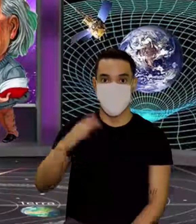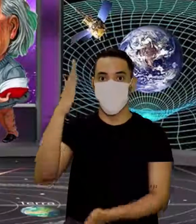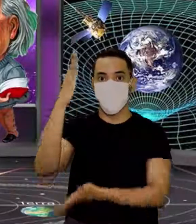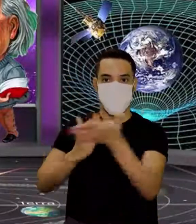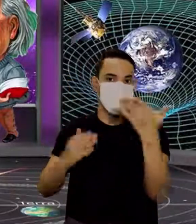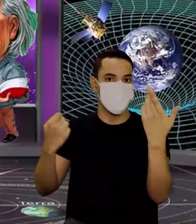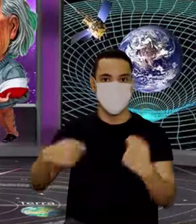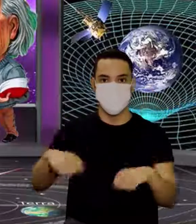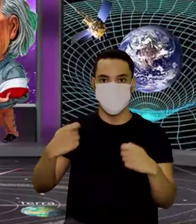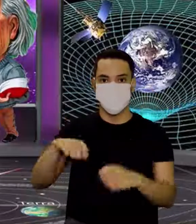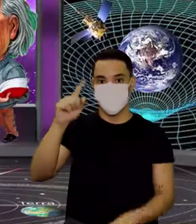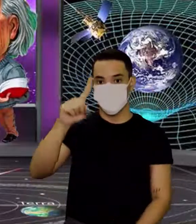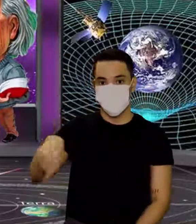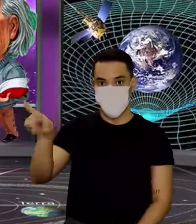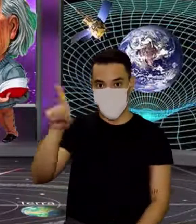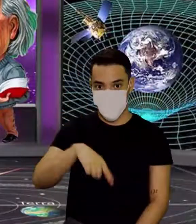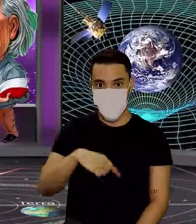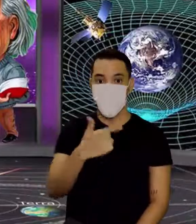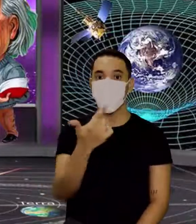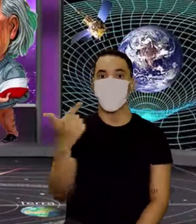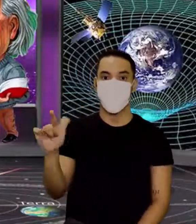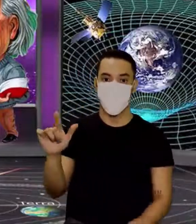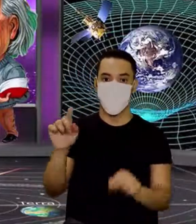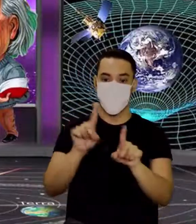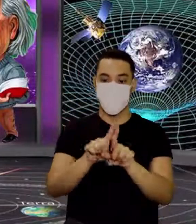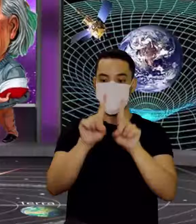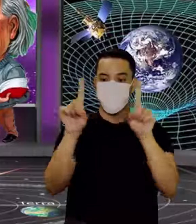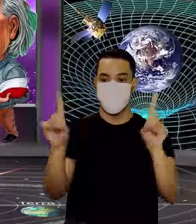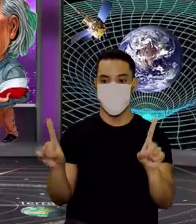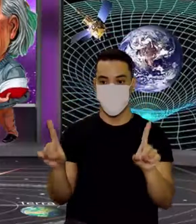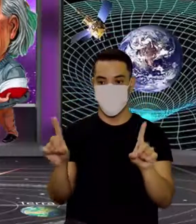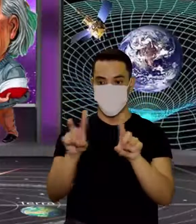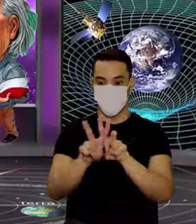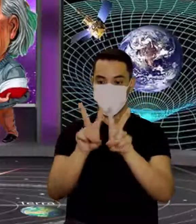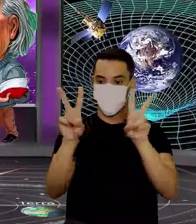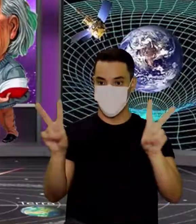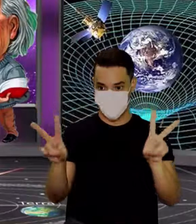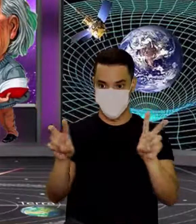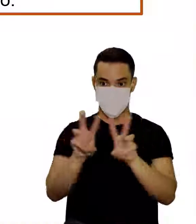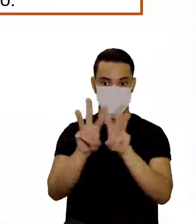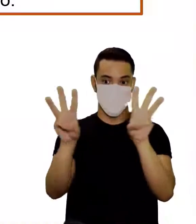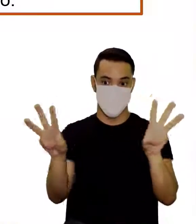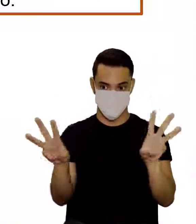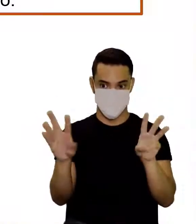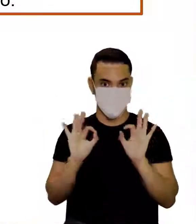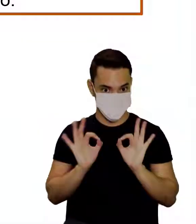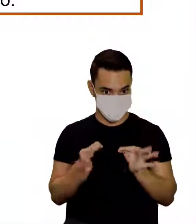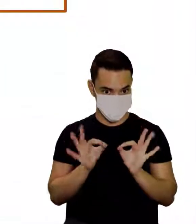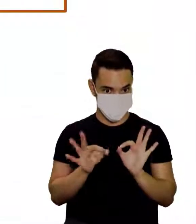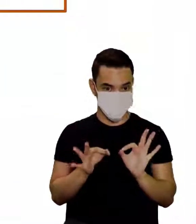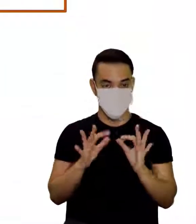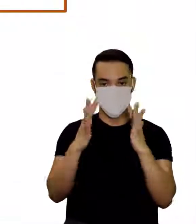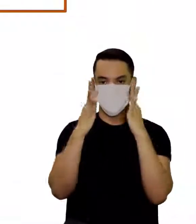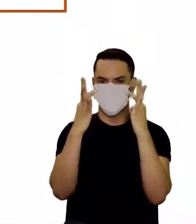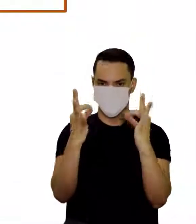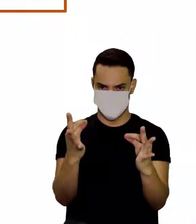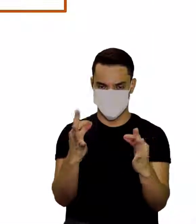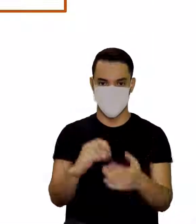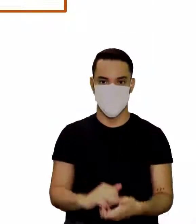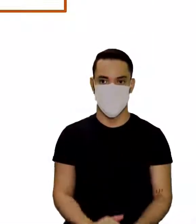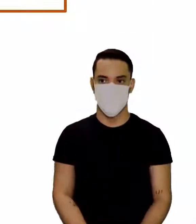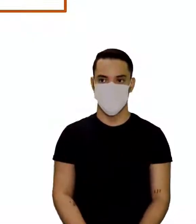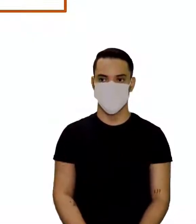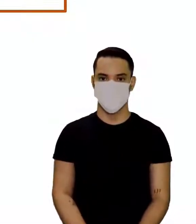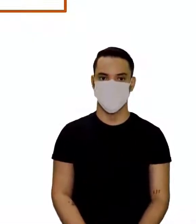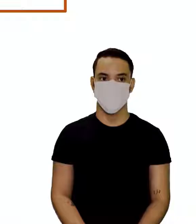vai ser cancelada. O restante que vai ter uma distribuição, tá bom? Então vamos continuar lá. Sempre prestando atenção nisso. E